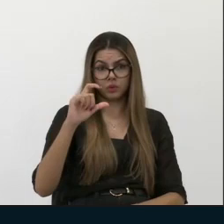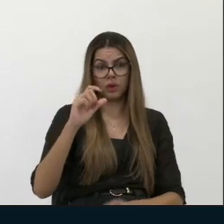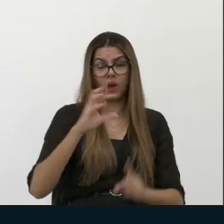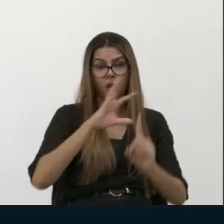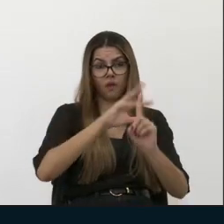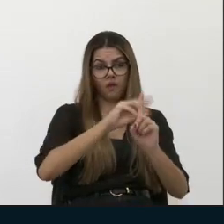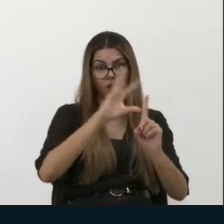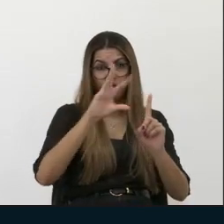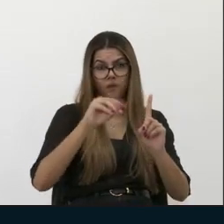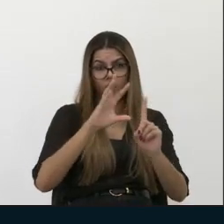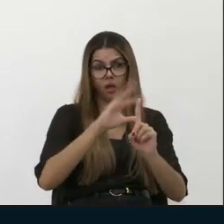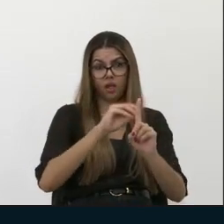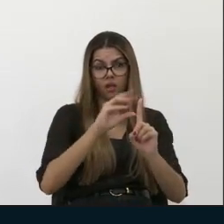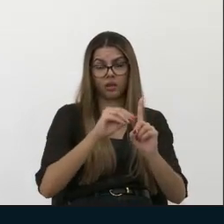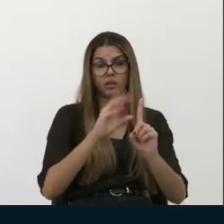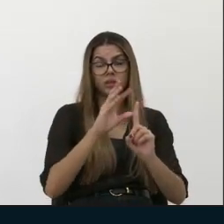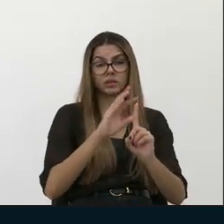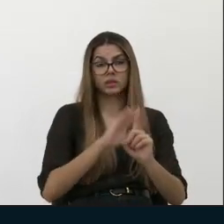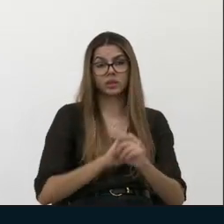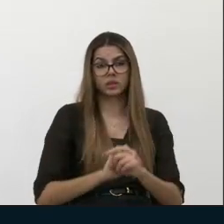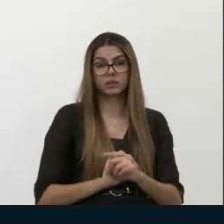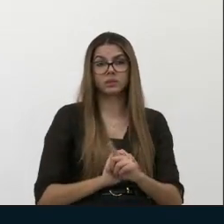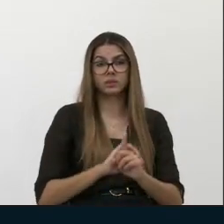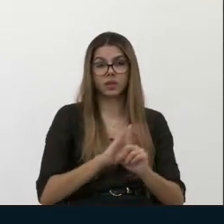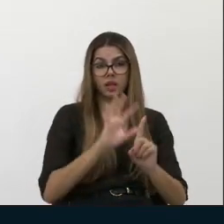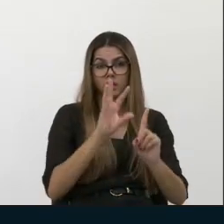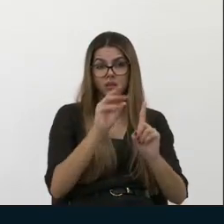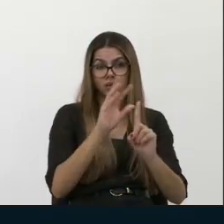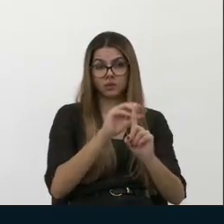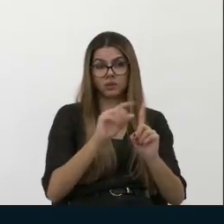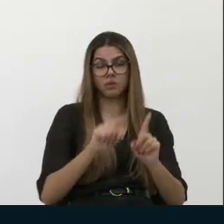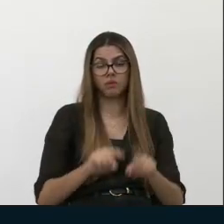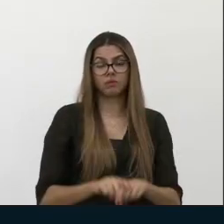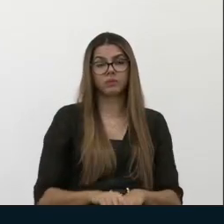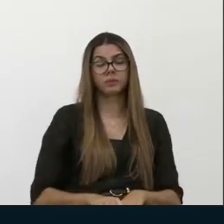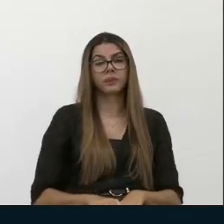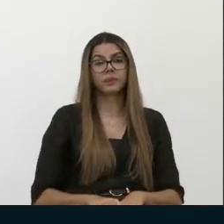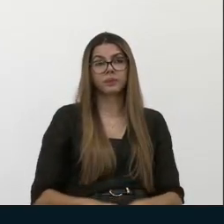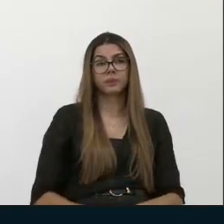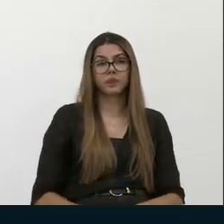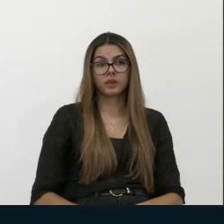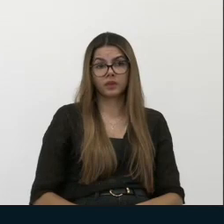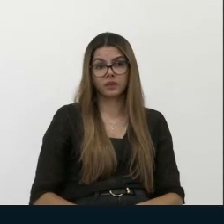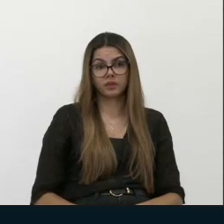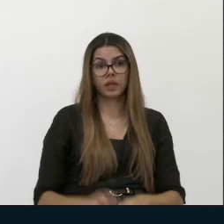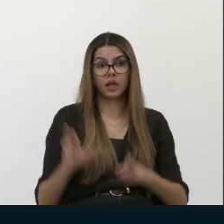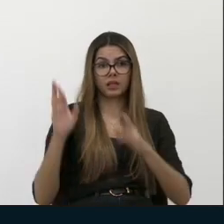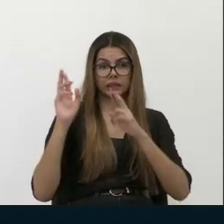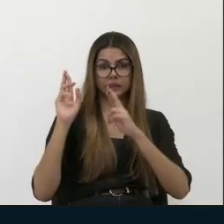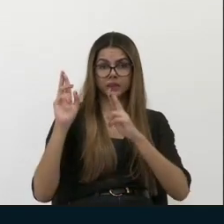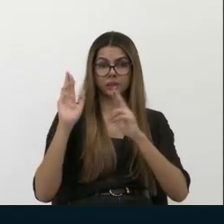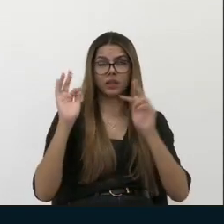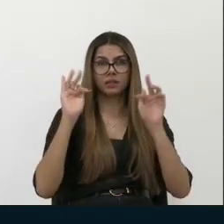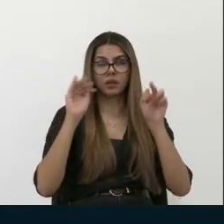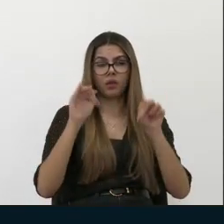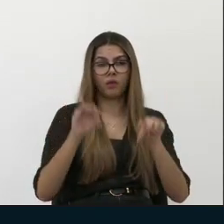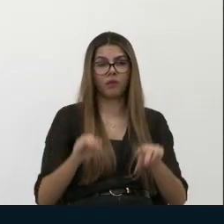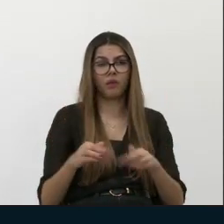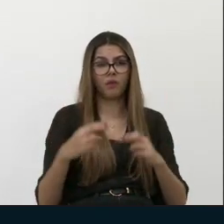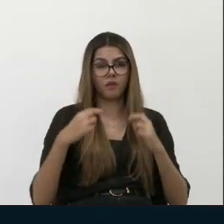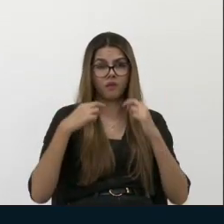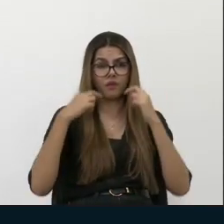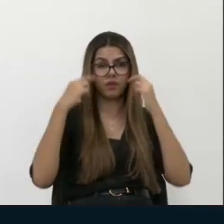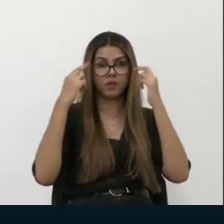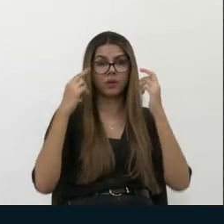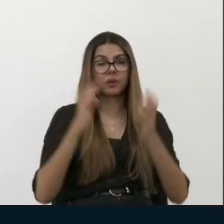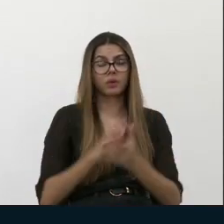violência e o abuso sexual. E um dia esperamos que termine com isso, porque é uma vergonha o que